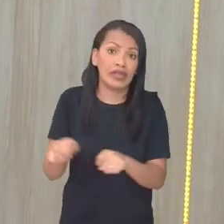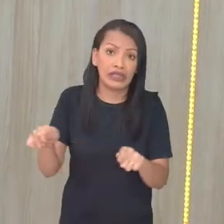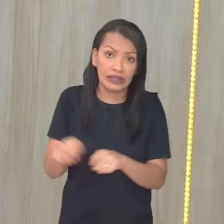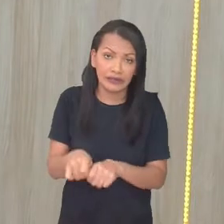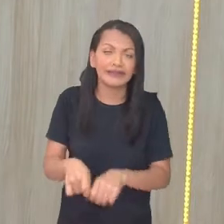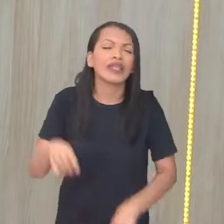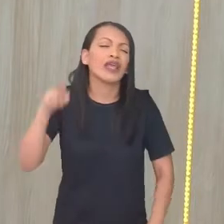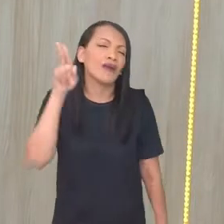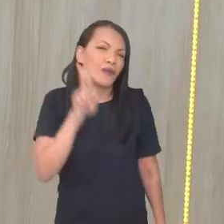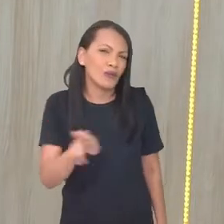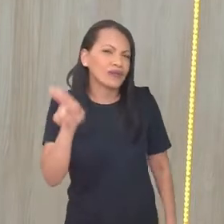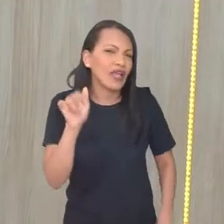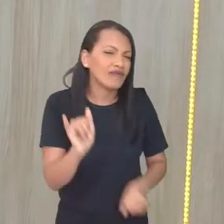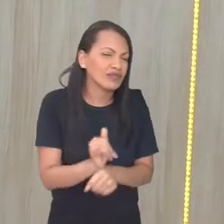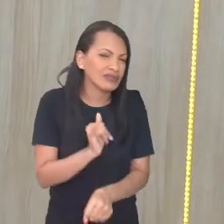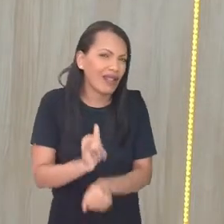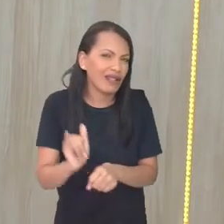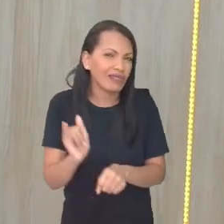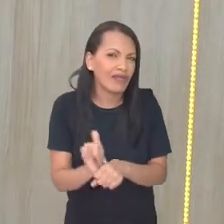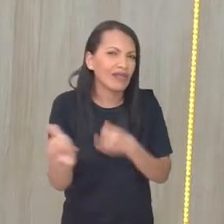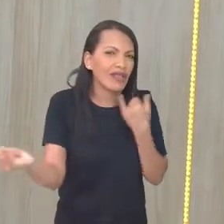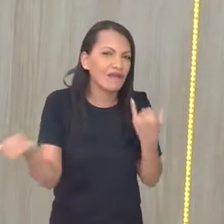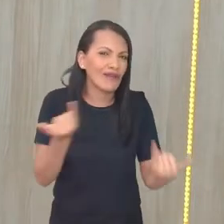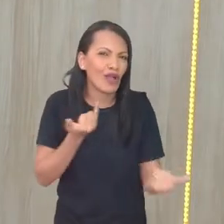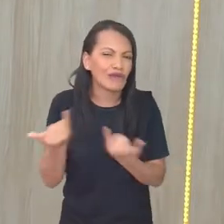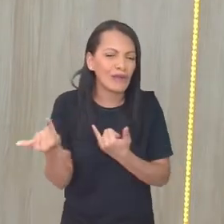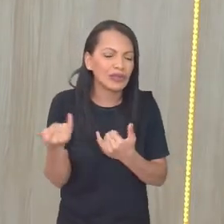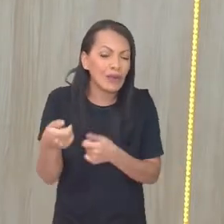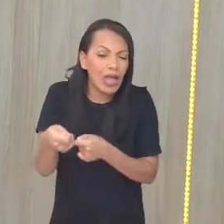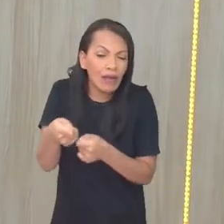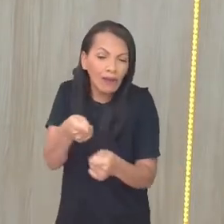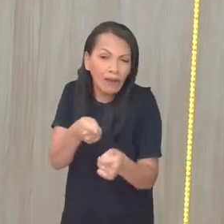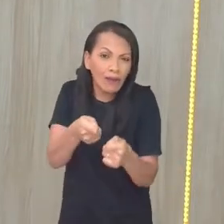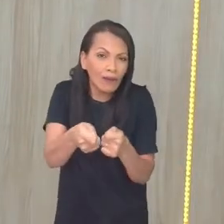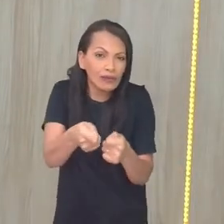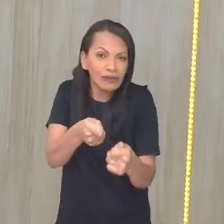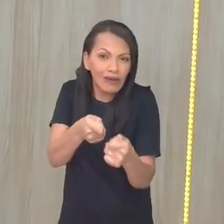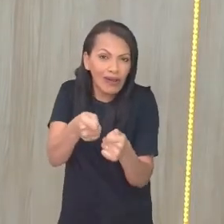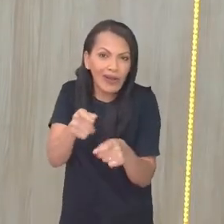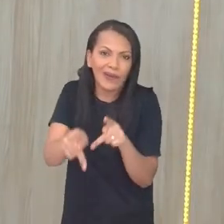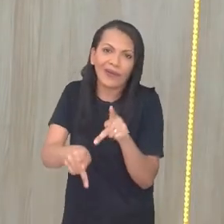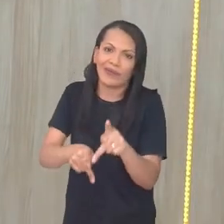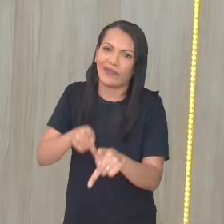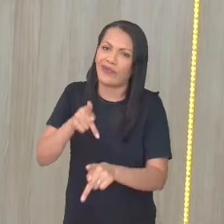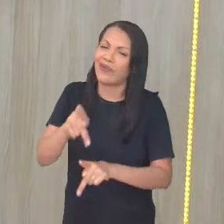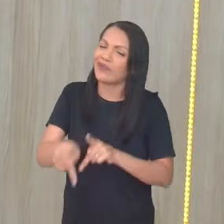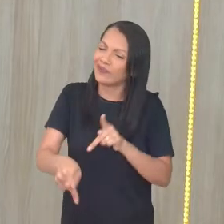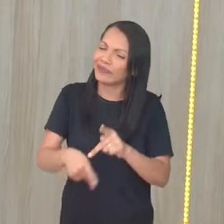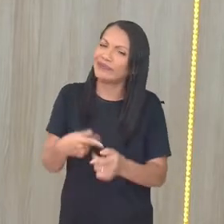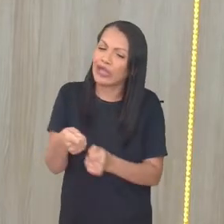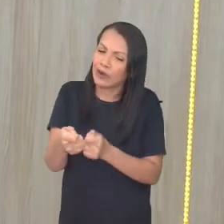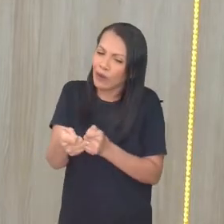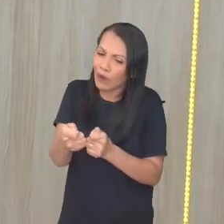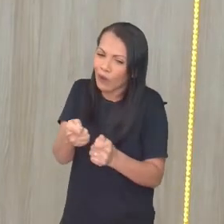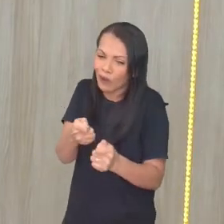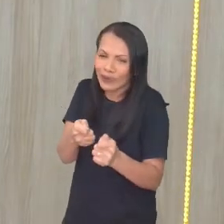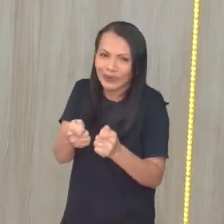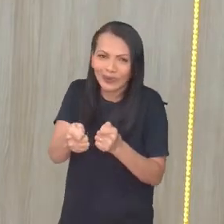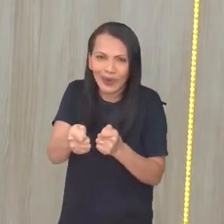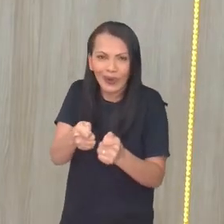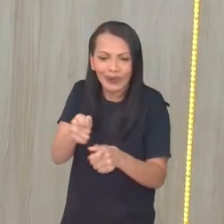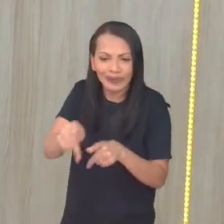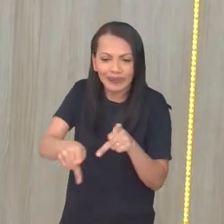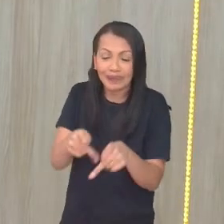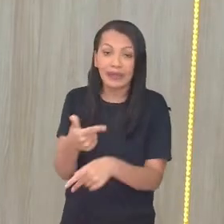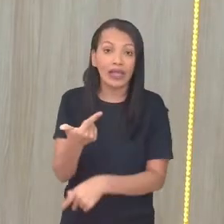eles usavam essas informações para dominar o povo. O povo não, o povão, né, digamos assim, né, ele não